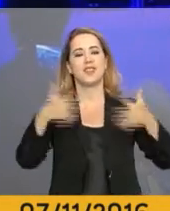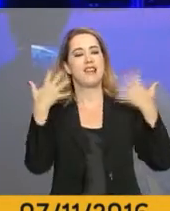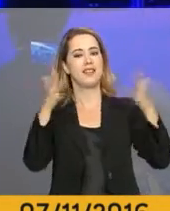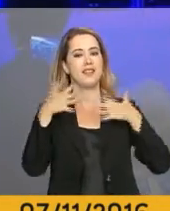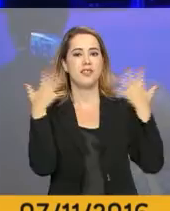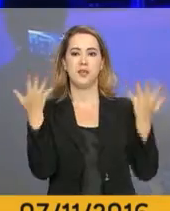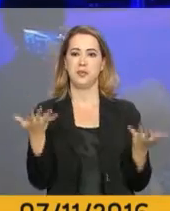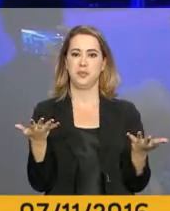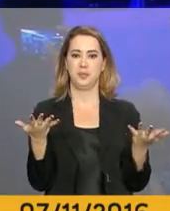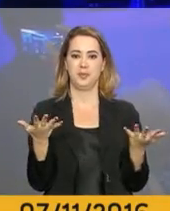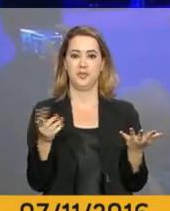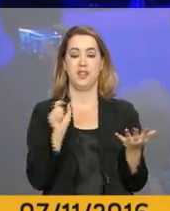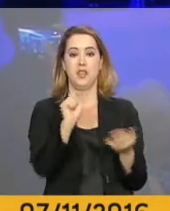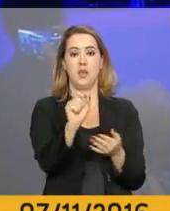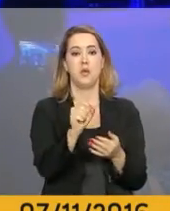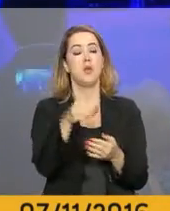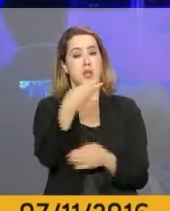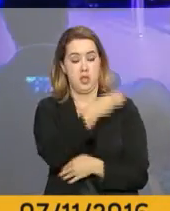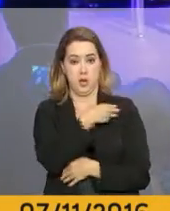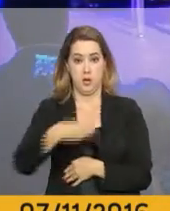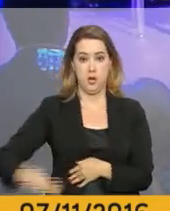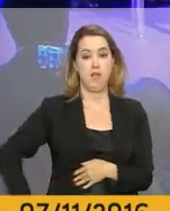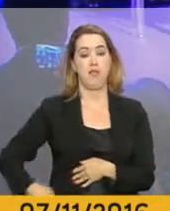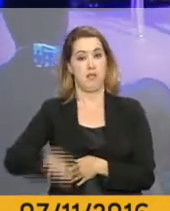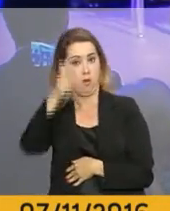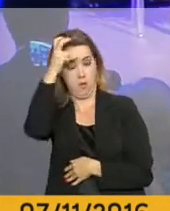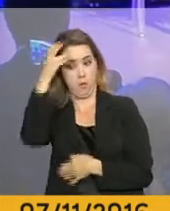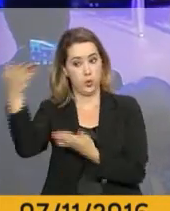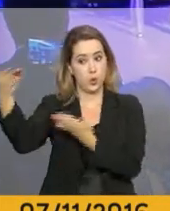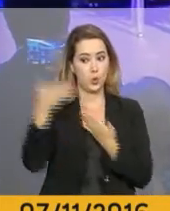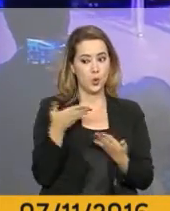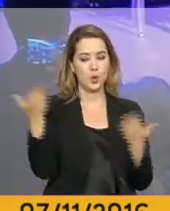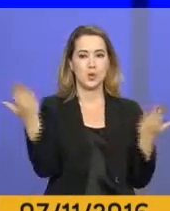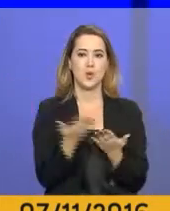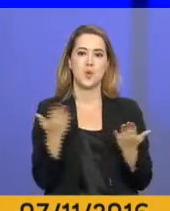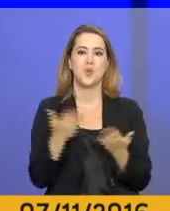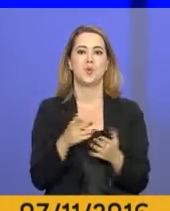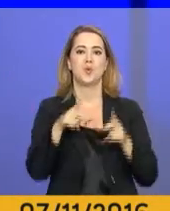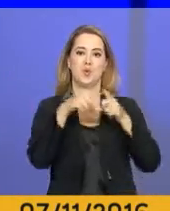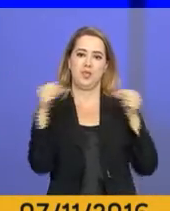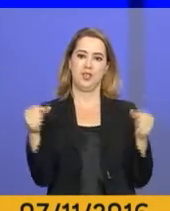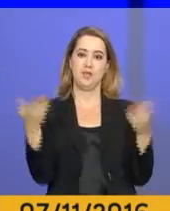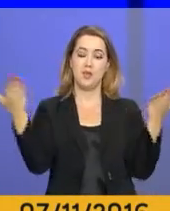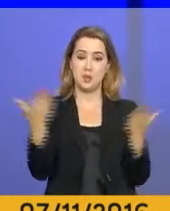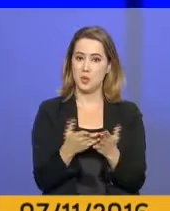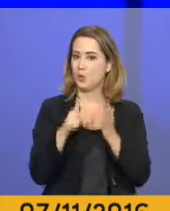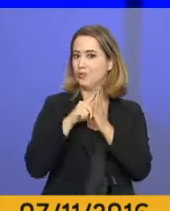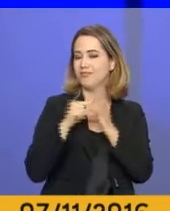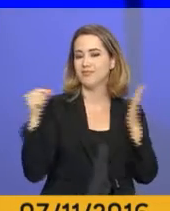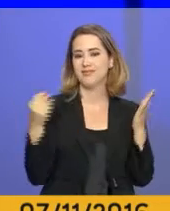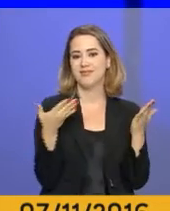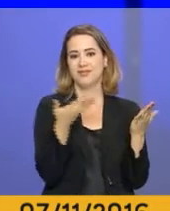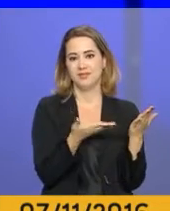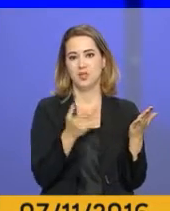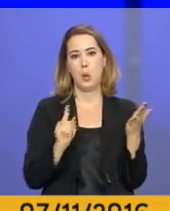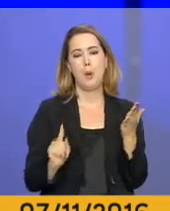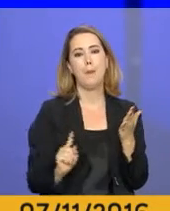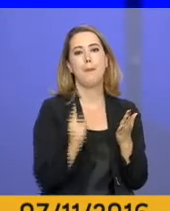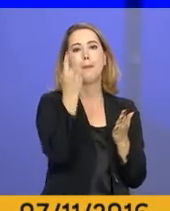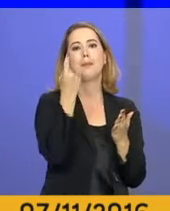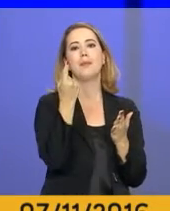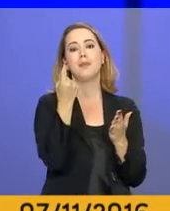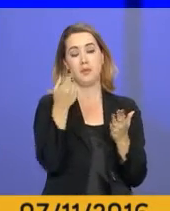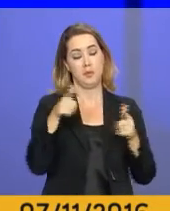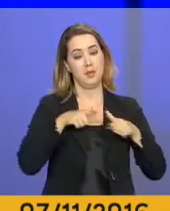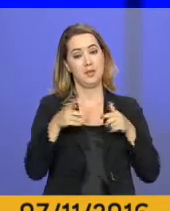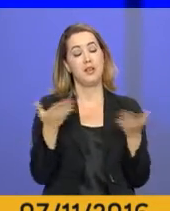é que o marcelo galera tô trouxe hoje a brasília ea este palácio do planalto o primeiro ato que eu